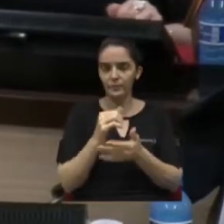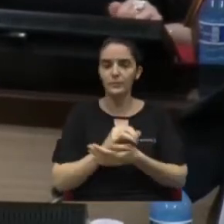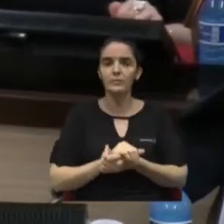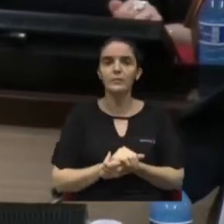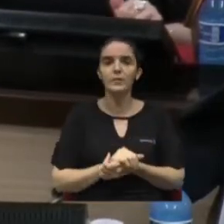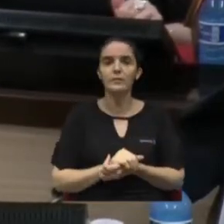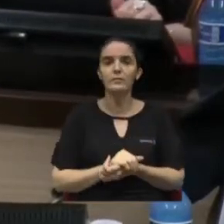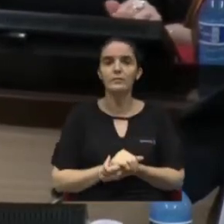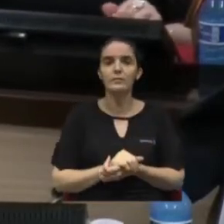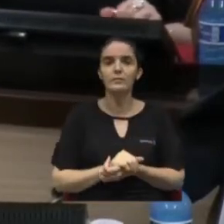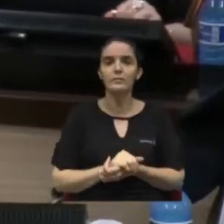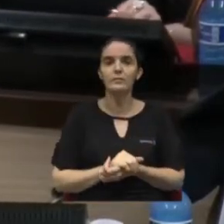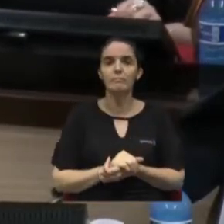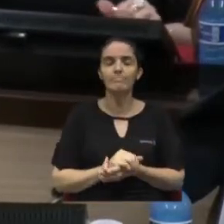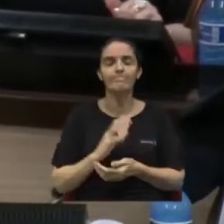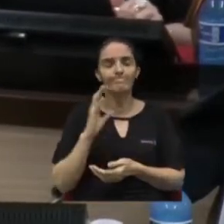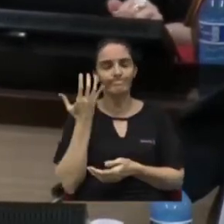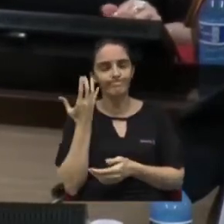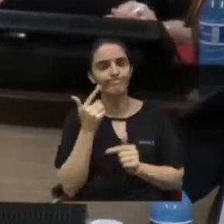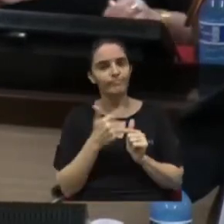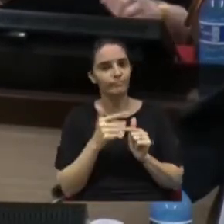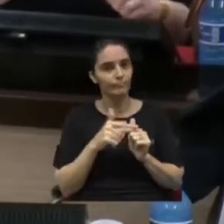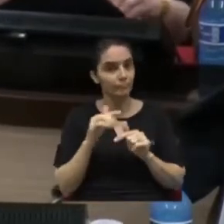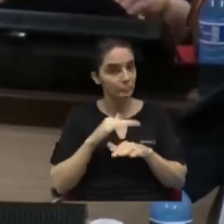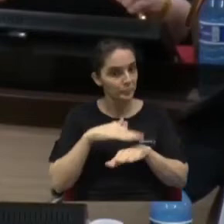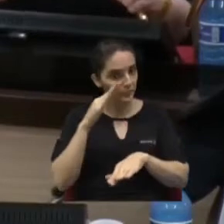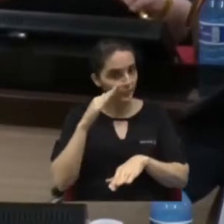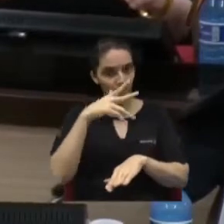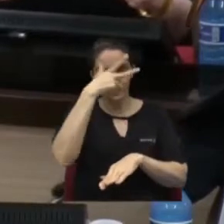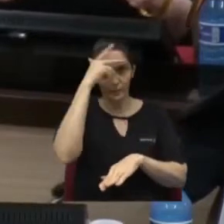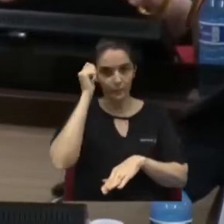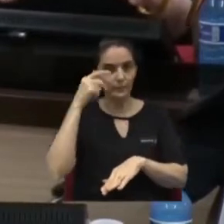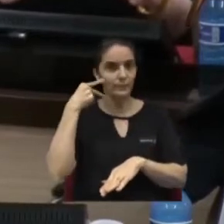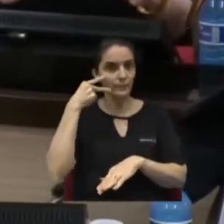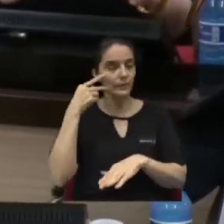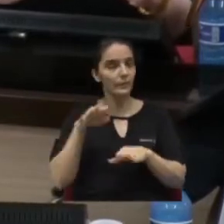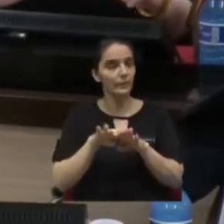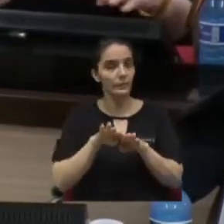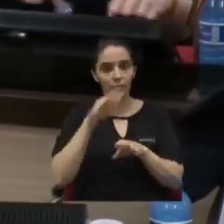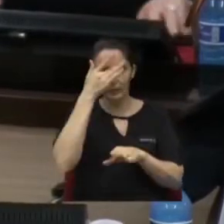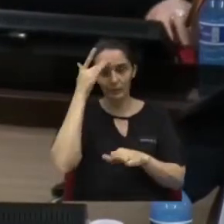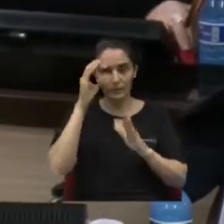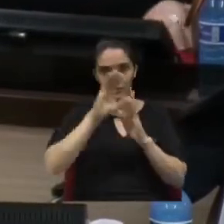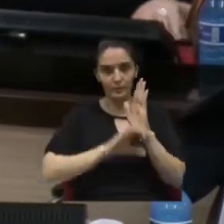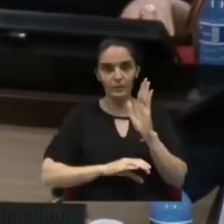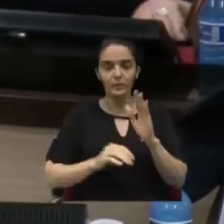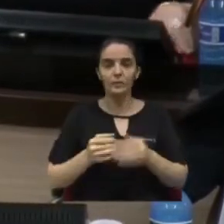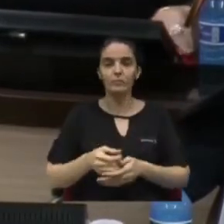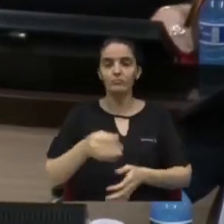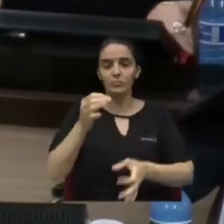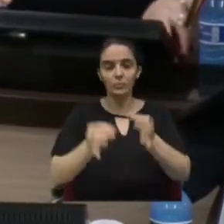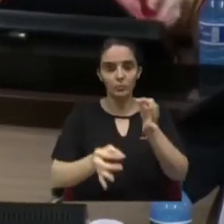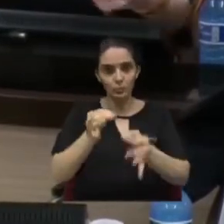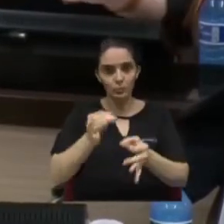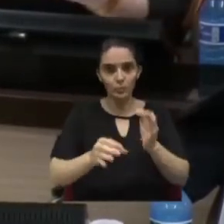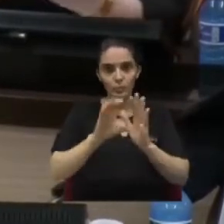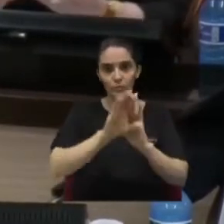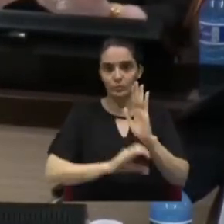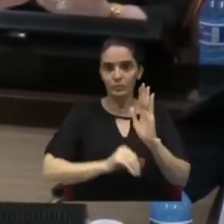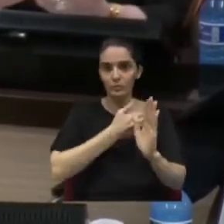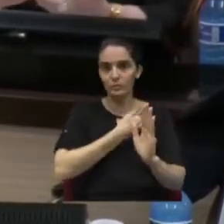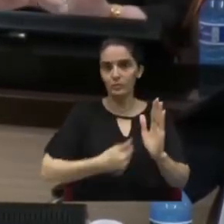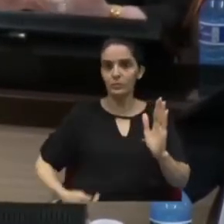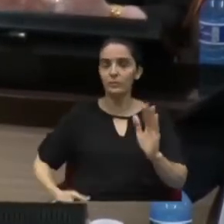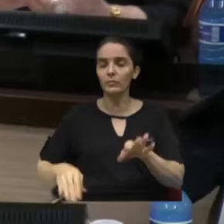problema, tanto para o legislativo quanto para o executivo, e principalmente para o concursado, é a judicialização também do concurso público.